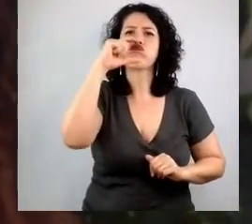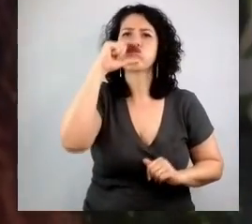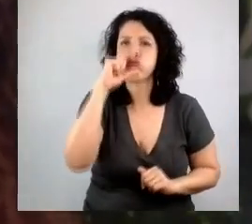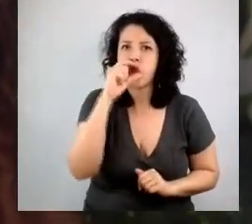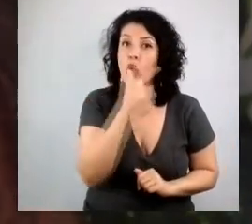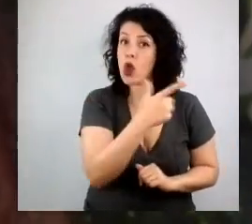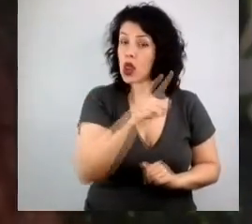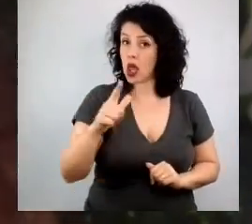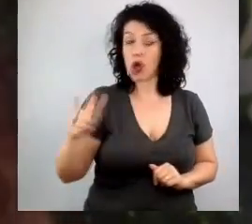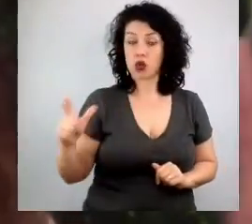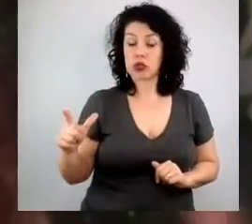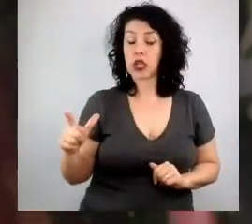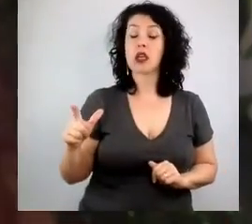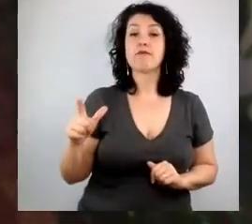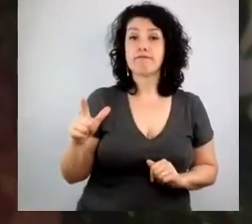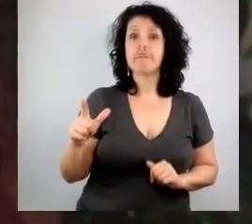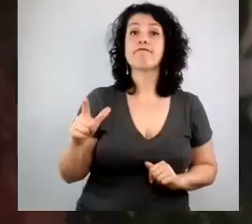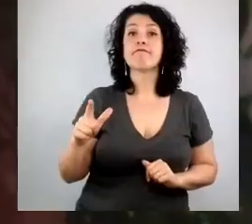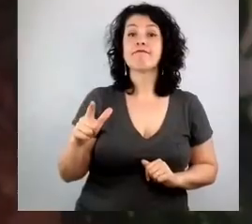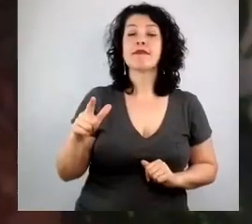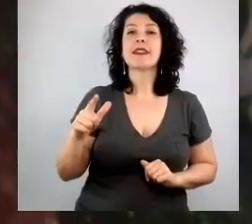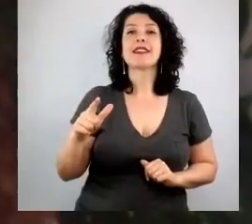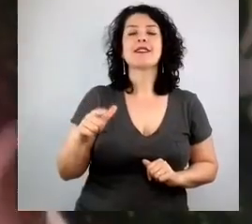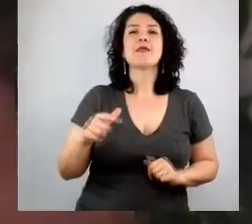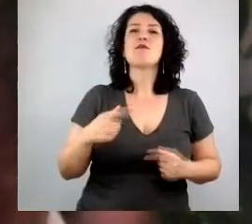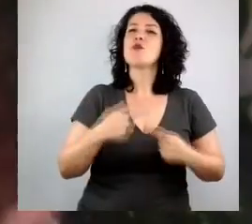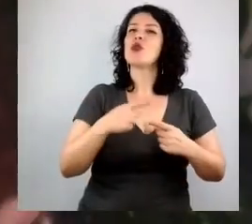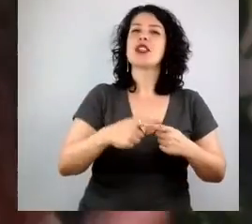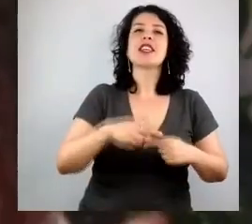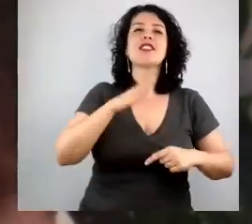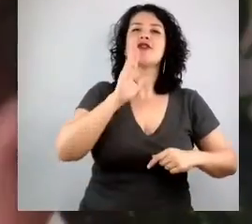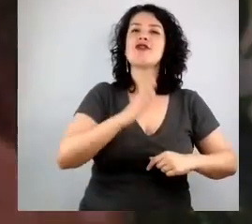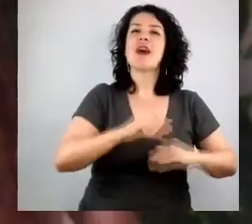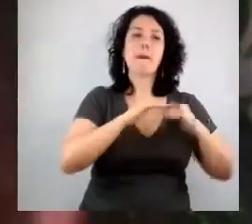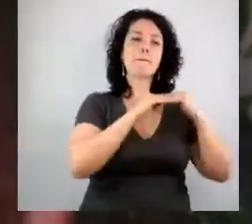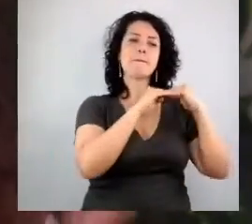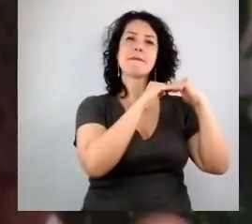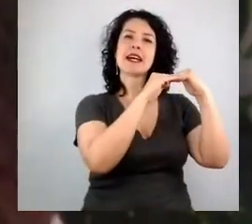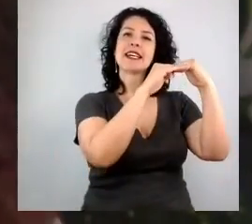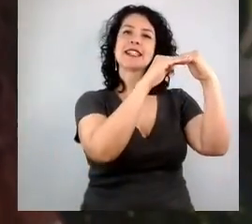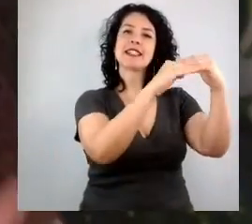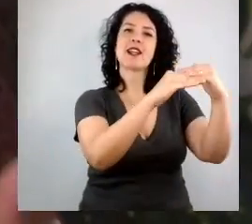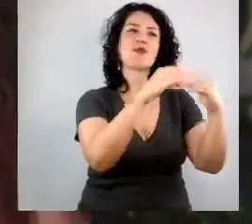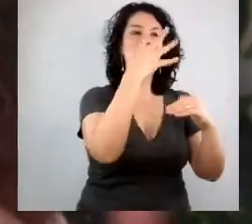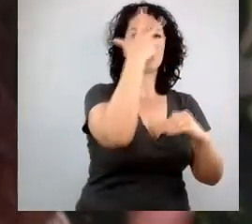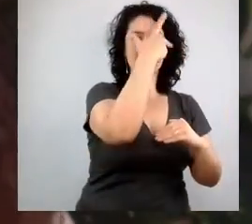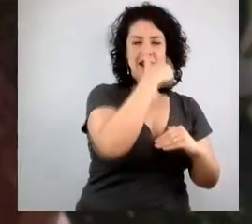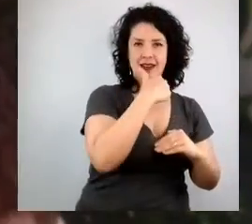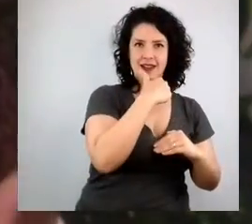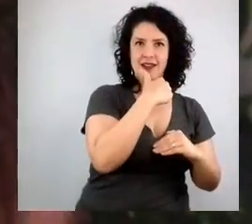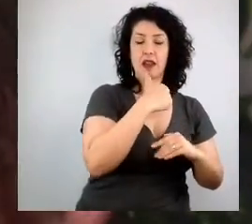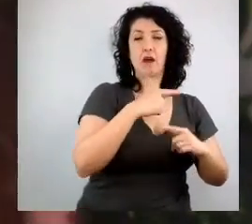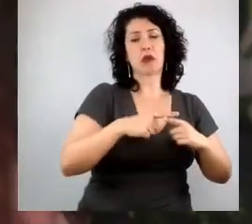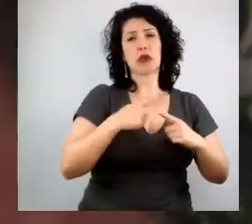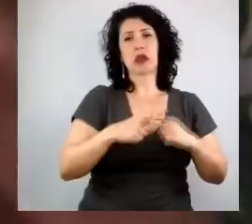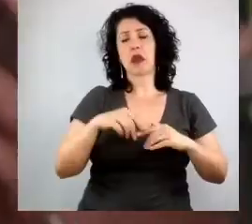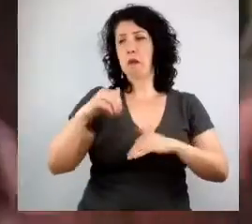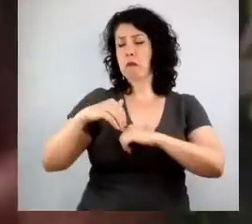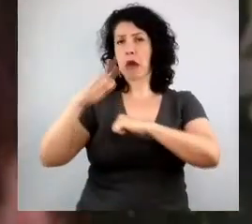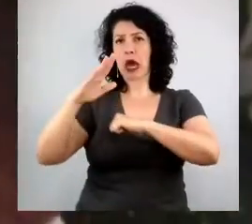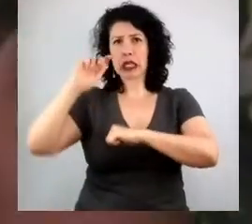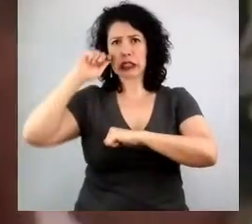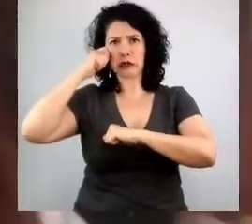Porque justamente esse padrão de beleza que é imposto, né? Quanto mais negro, mais traços negroides, lábios grossos,